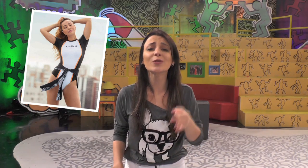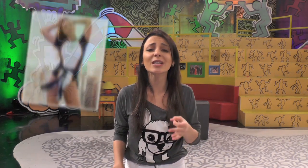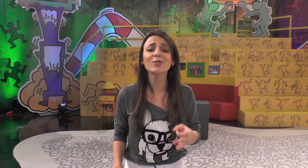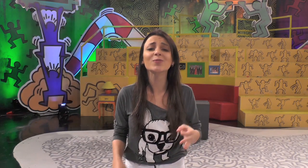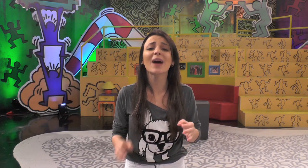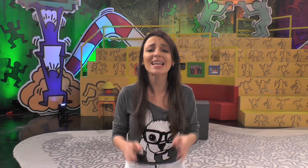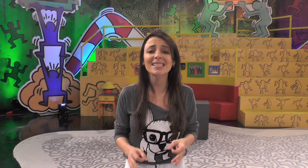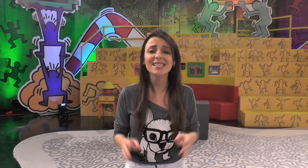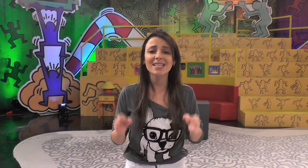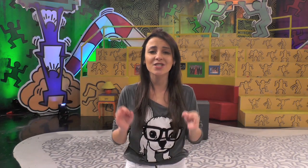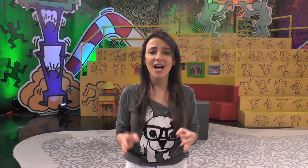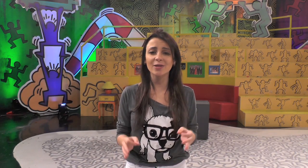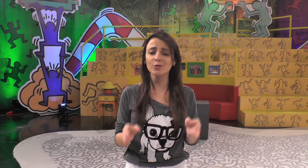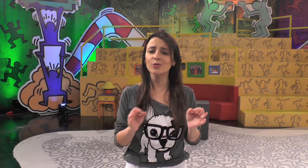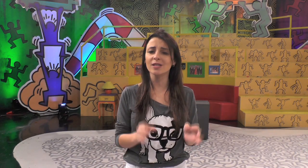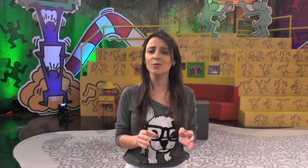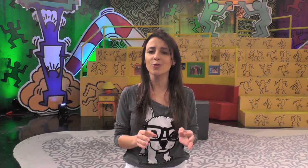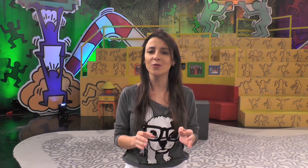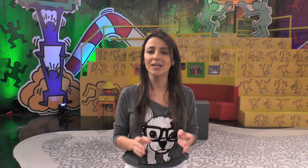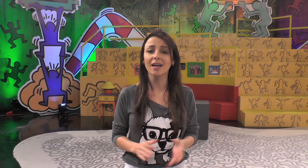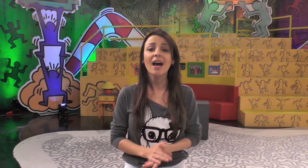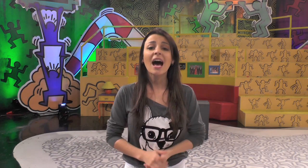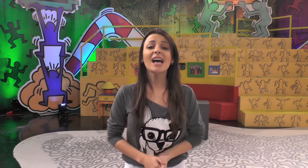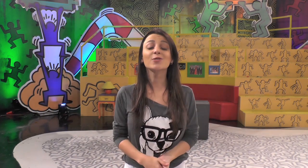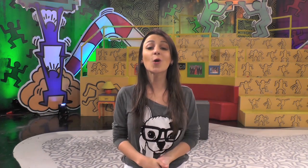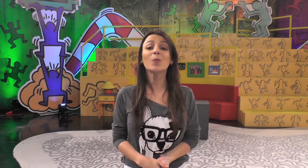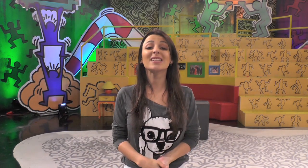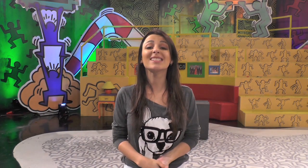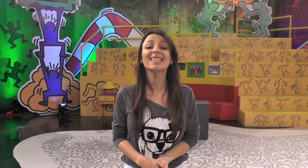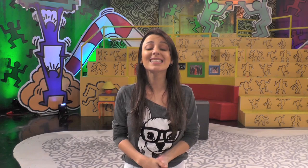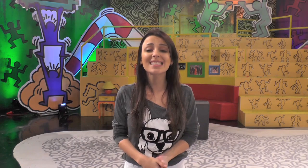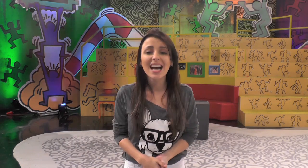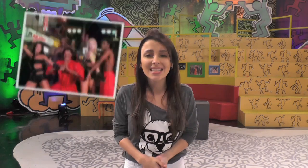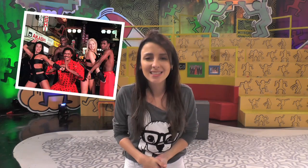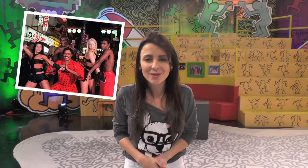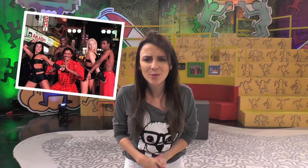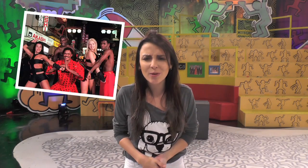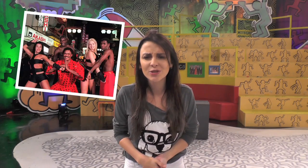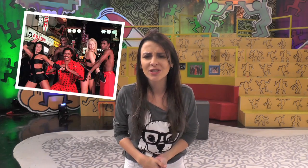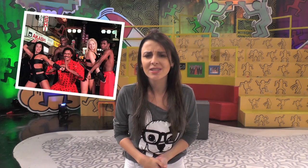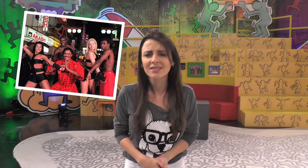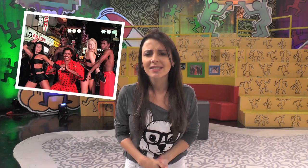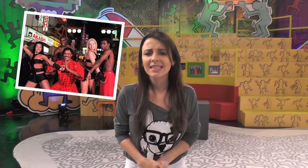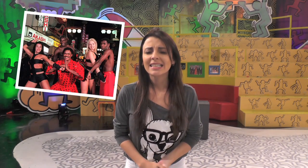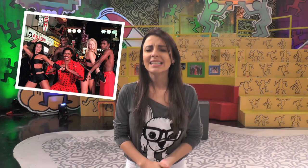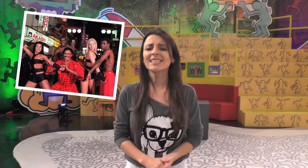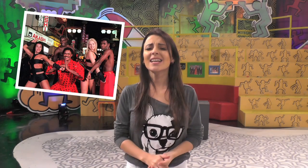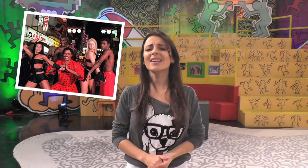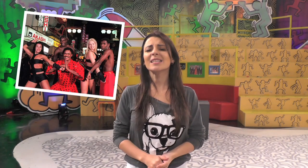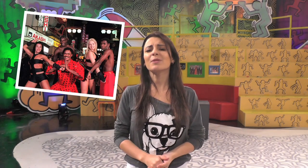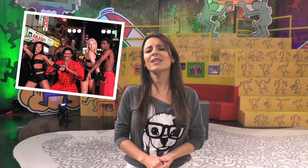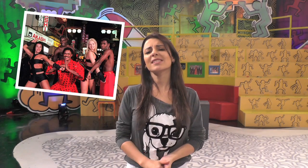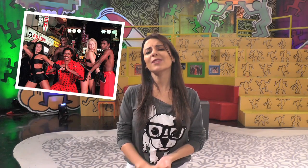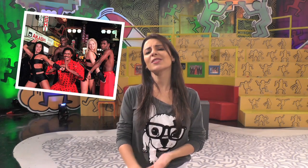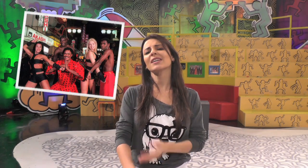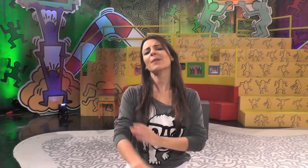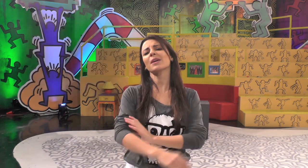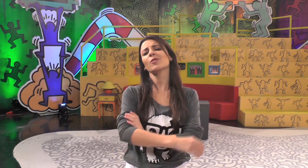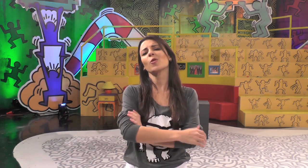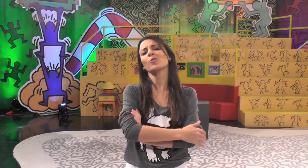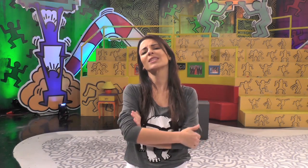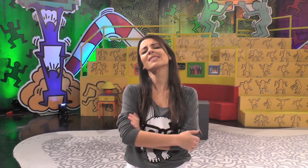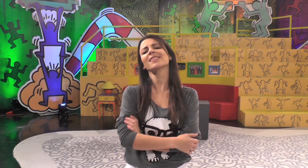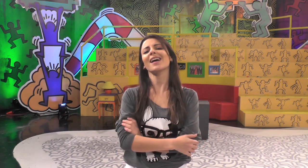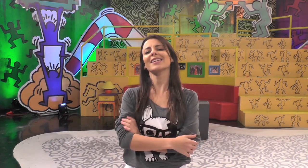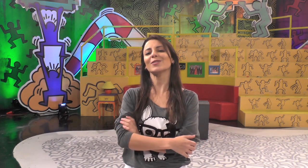dos figurinos mais desejados dos anos 90. As roupas das dançarinas do El-chan. E será que Sabrina Sato se daria